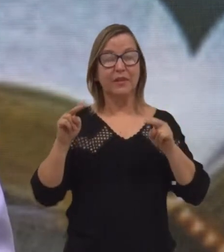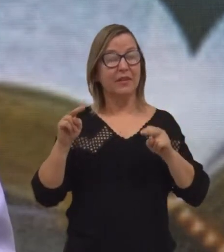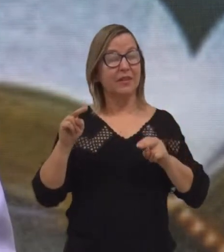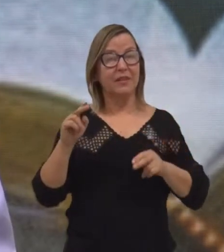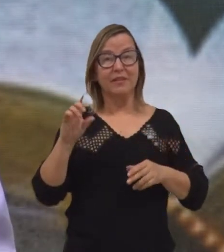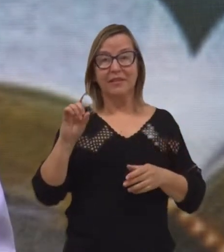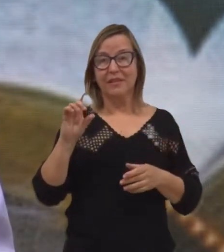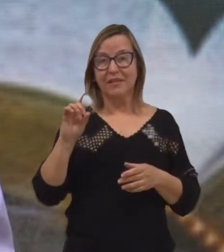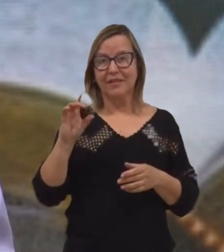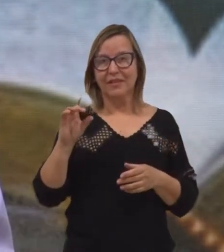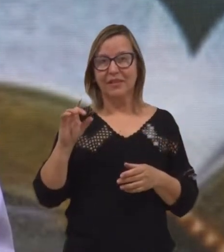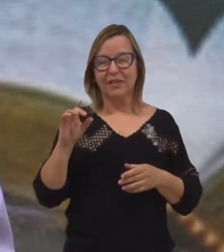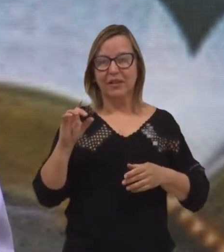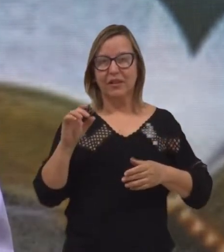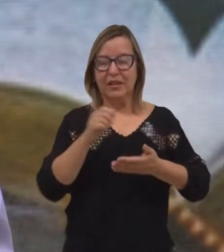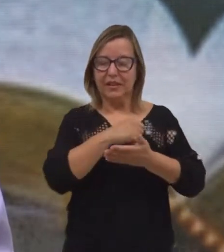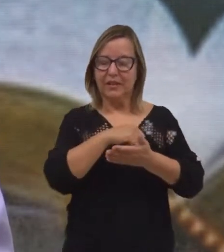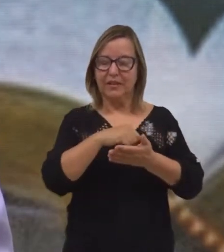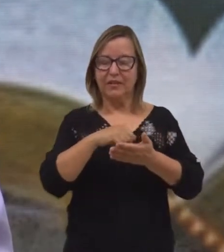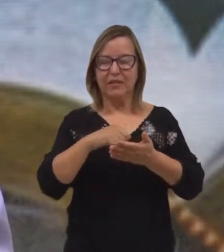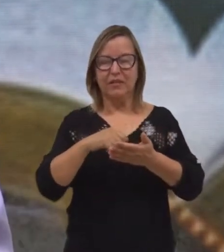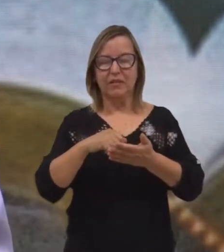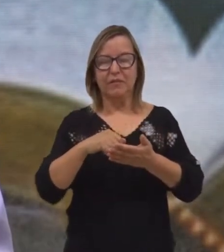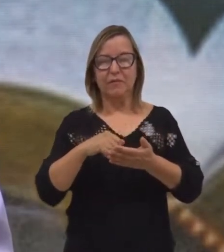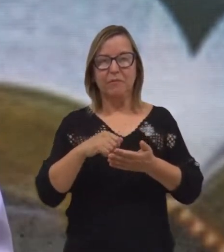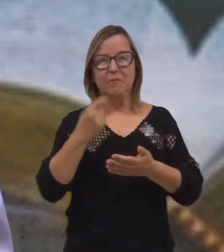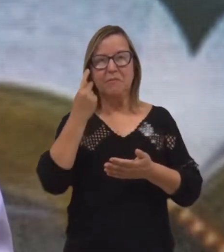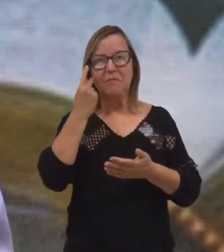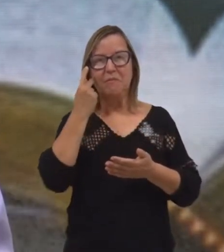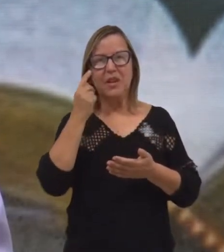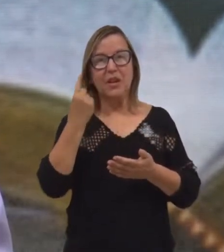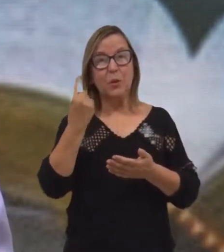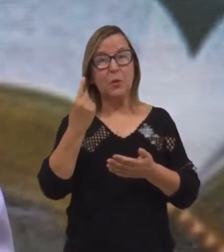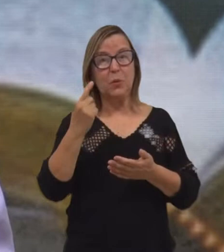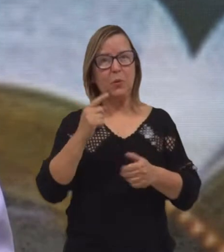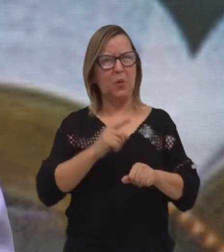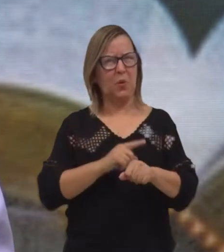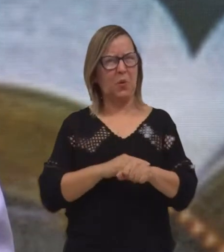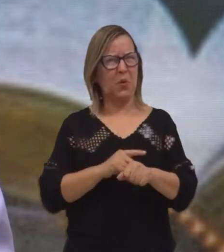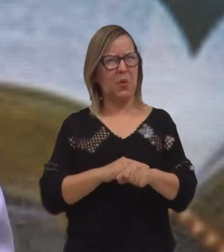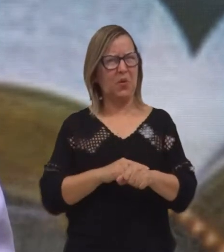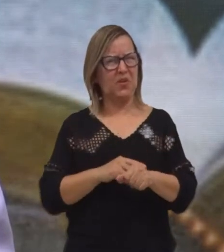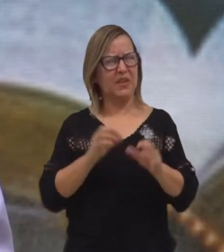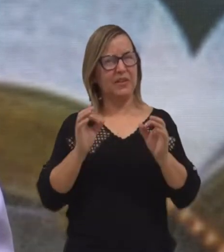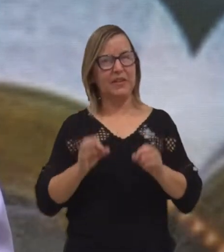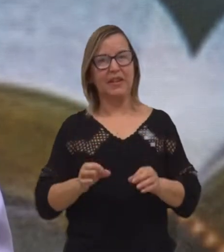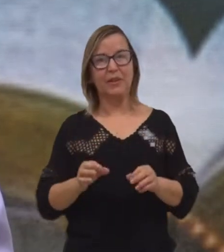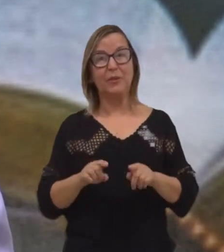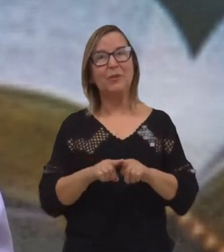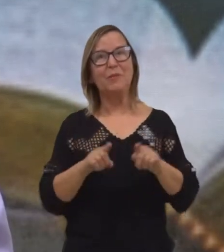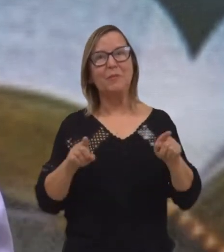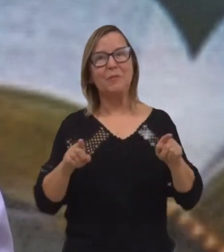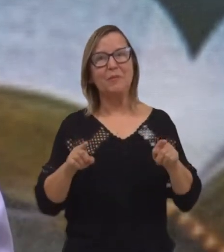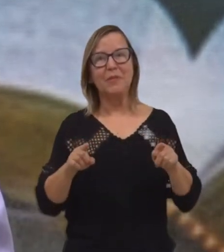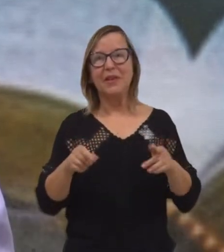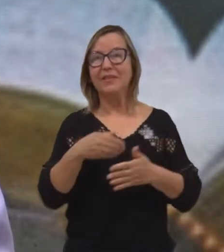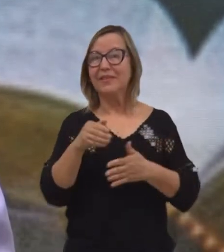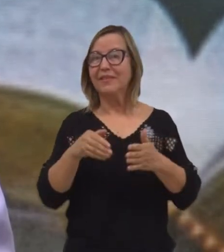está circunscrita a um horário, a um momento de reunião da igreja, mas a vida